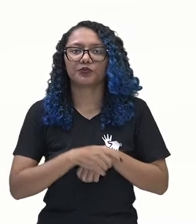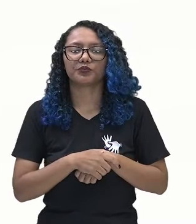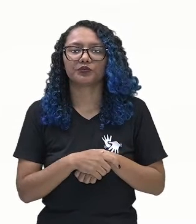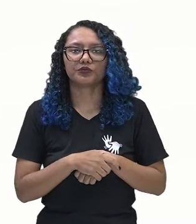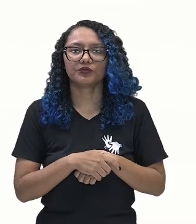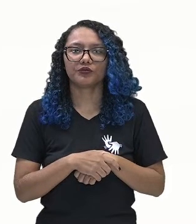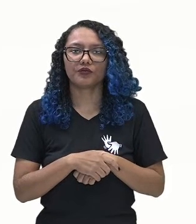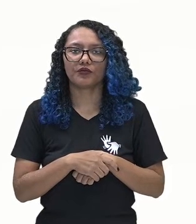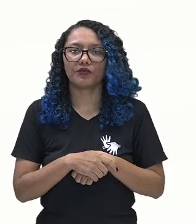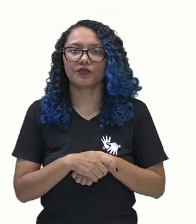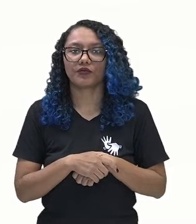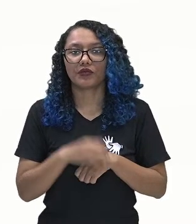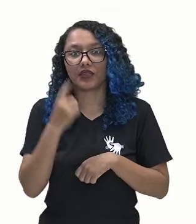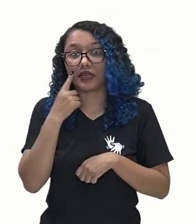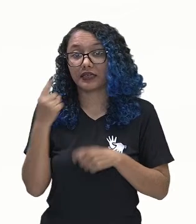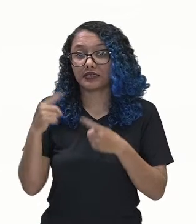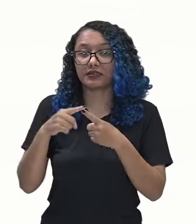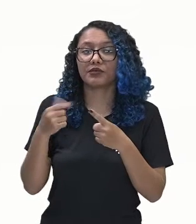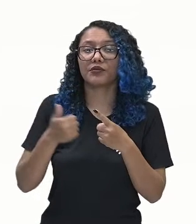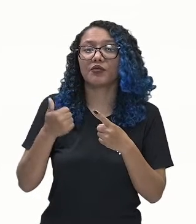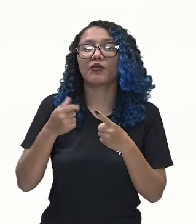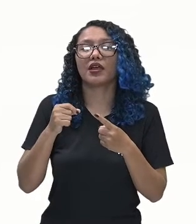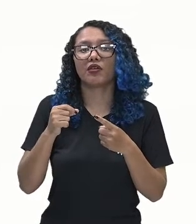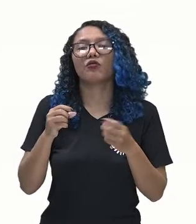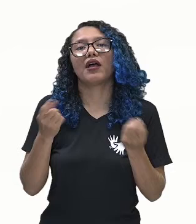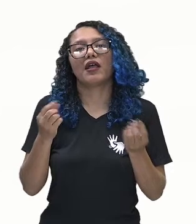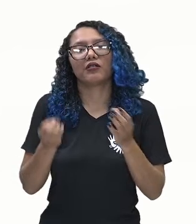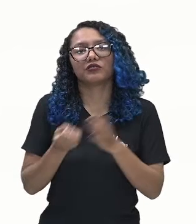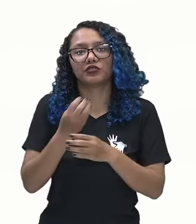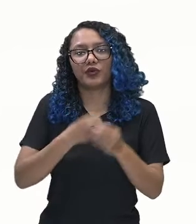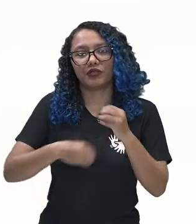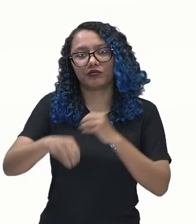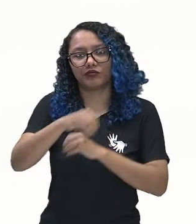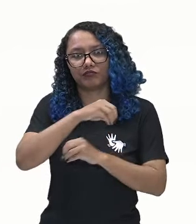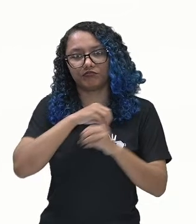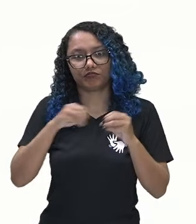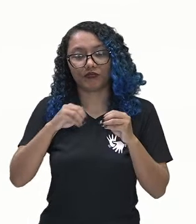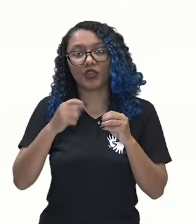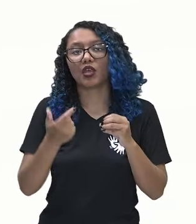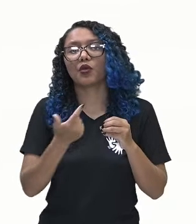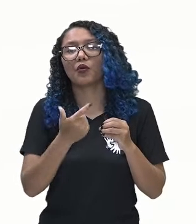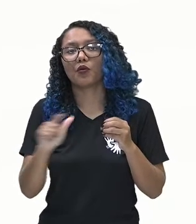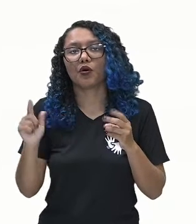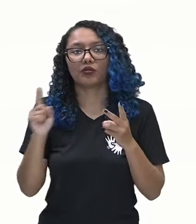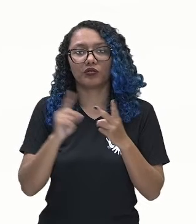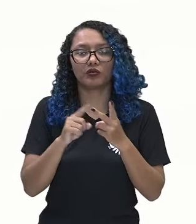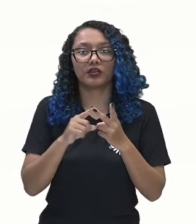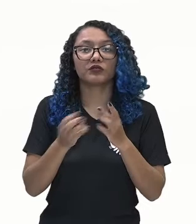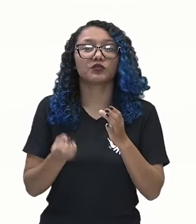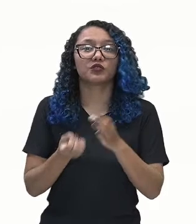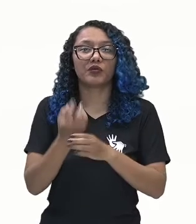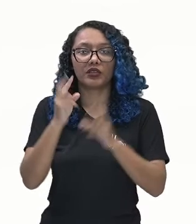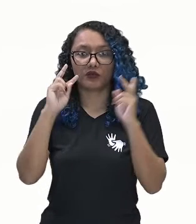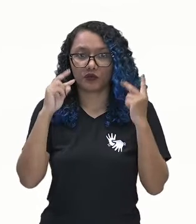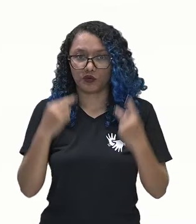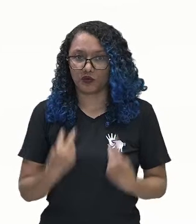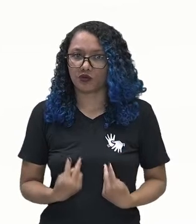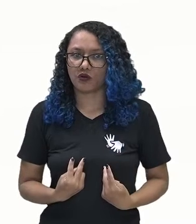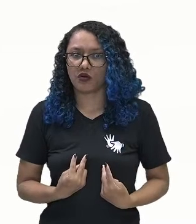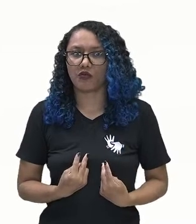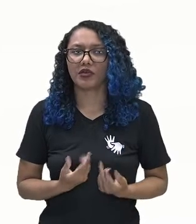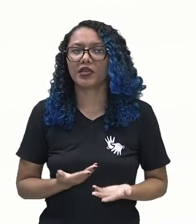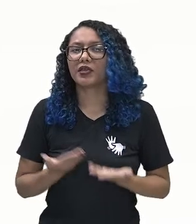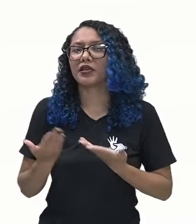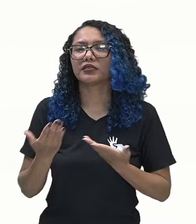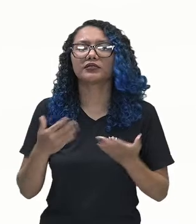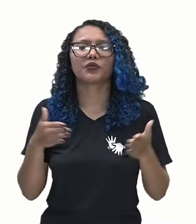do sistema solar, e aí nós temos o surgimento do homem, né? E aqui, no tempo